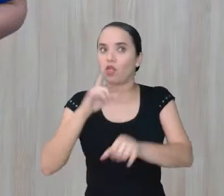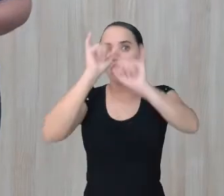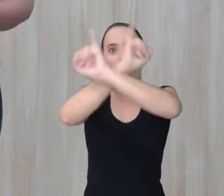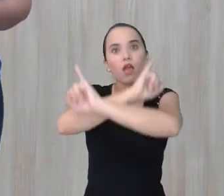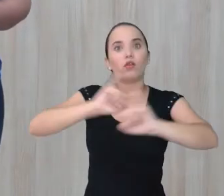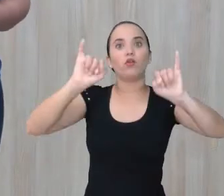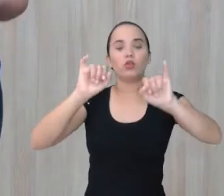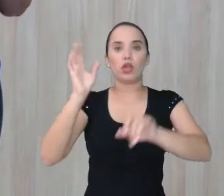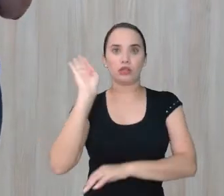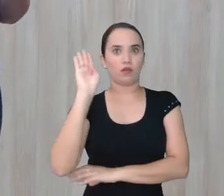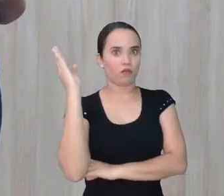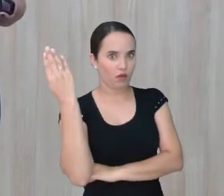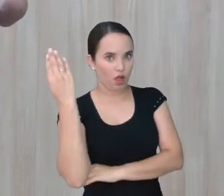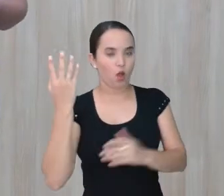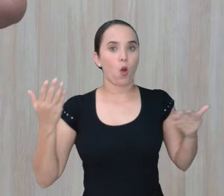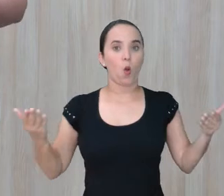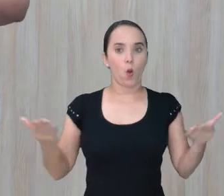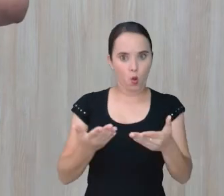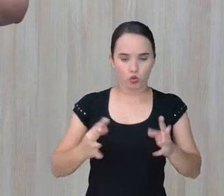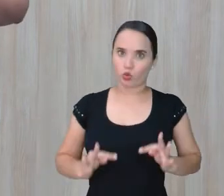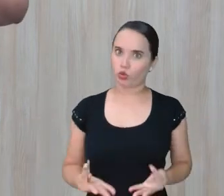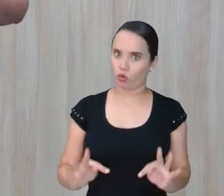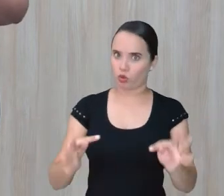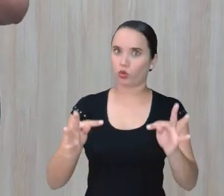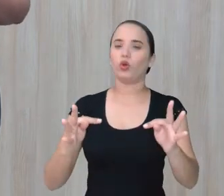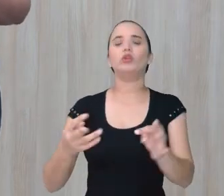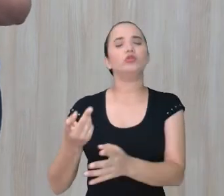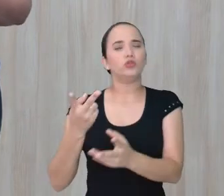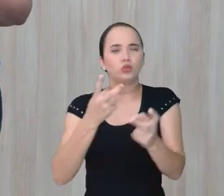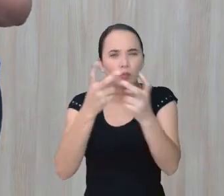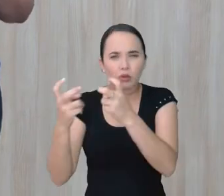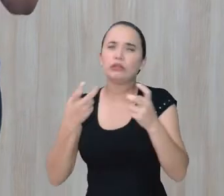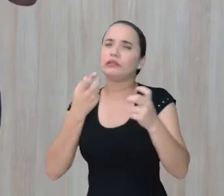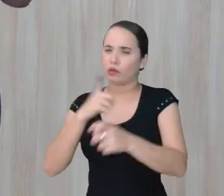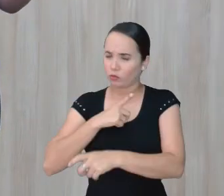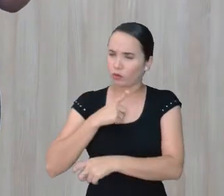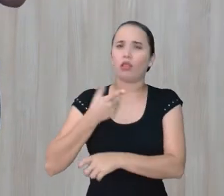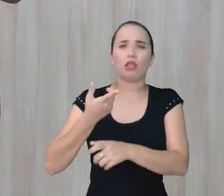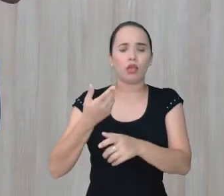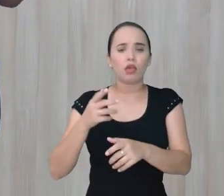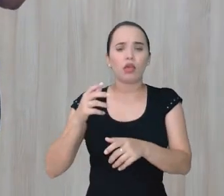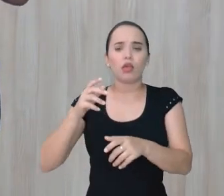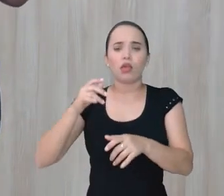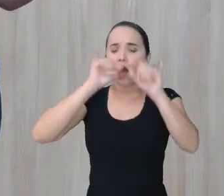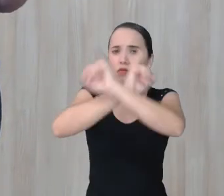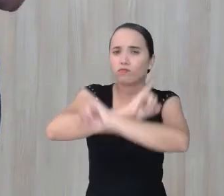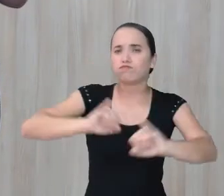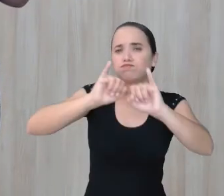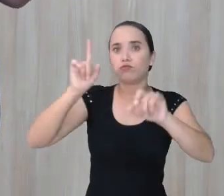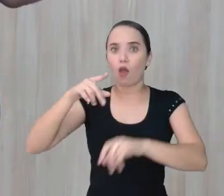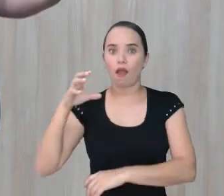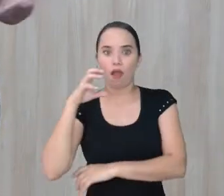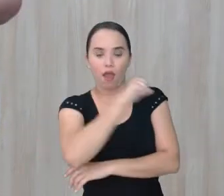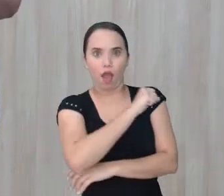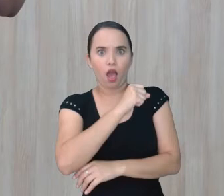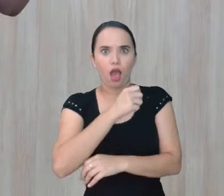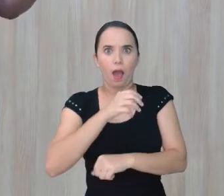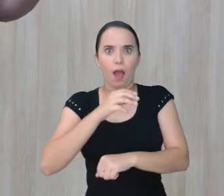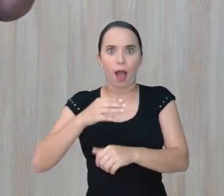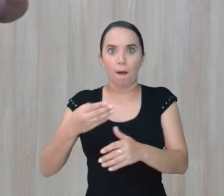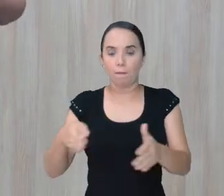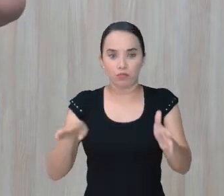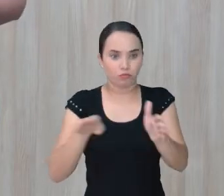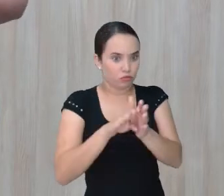difícil. Hoje em dia, com a tecnologia, a gente vê que a notícia chegou de uma forma tão rápida o tempo todo para